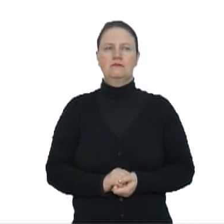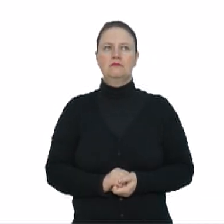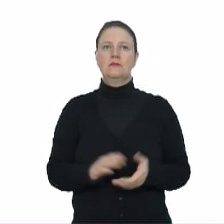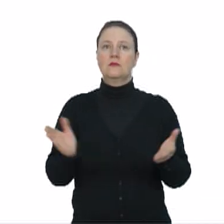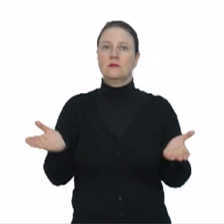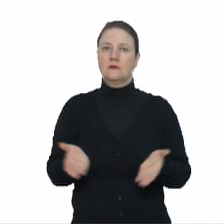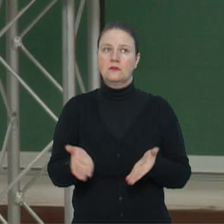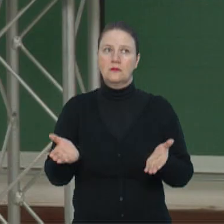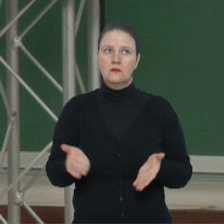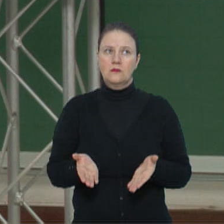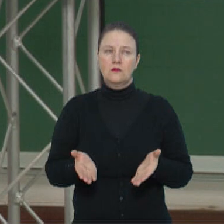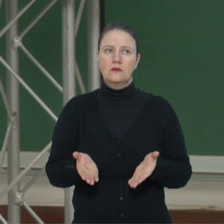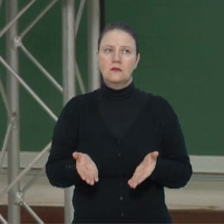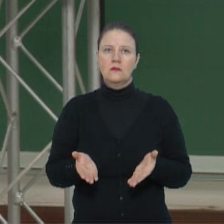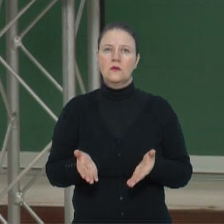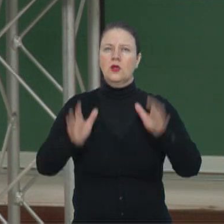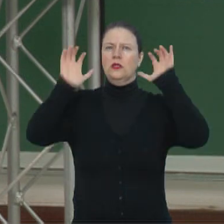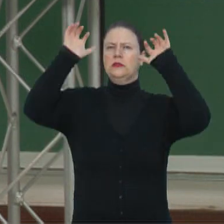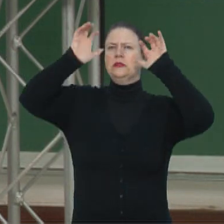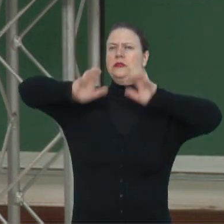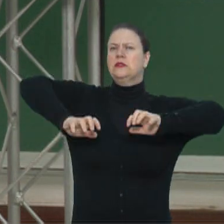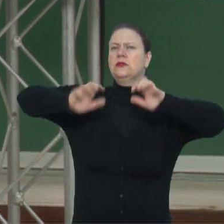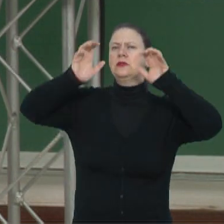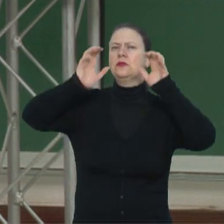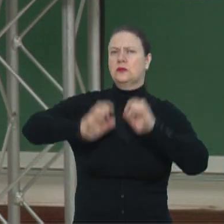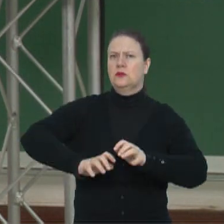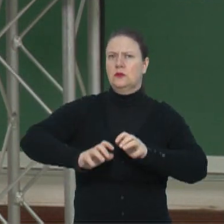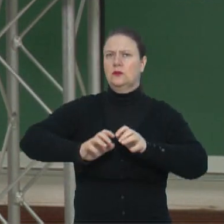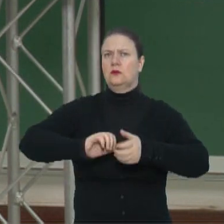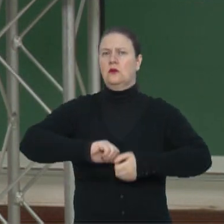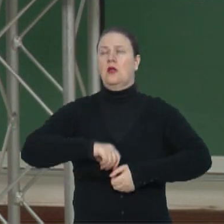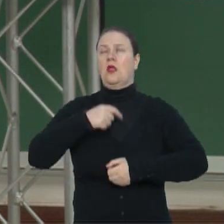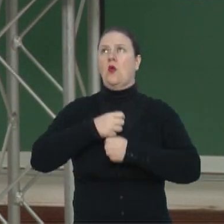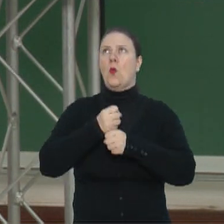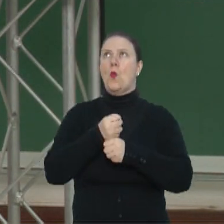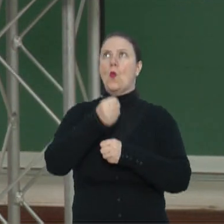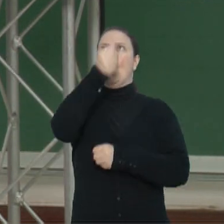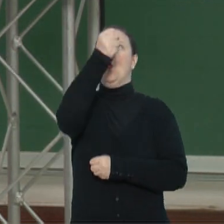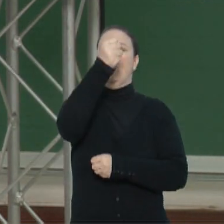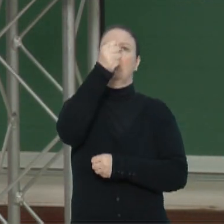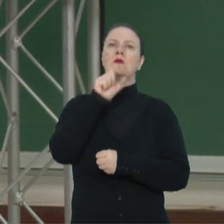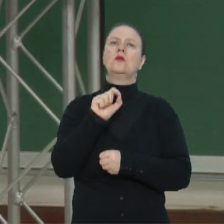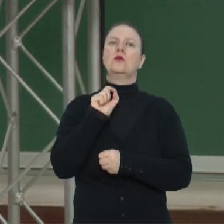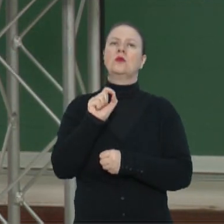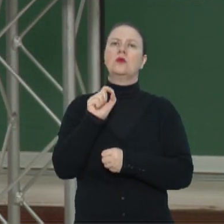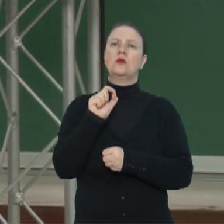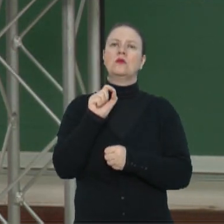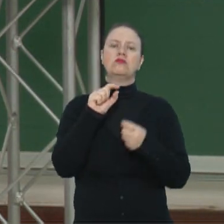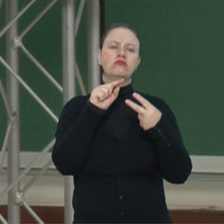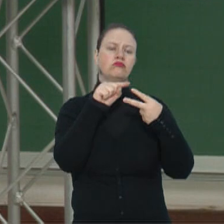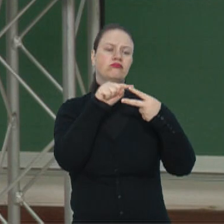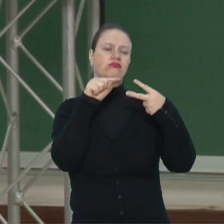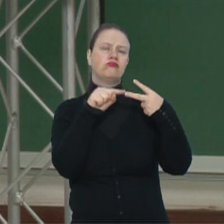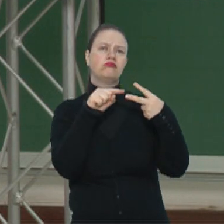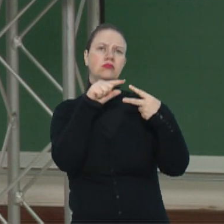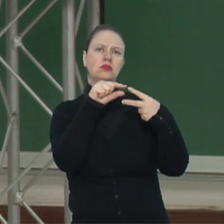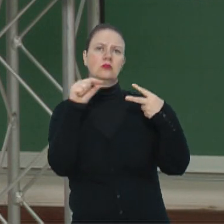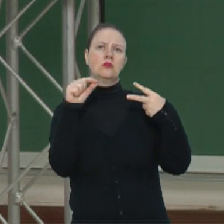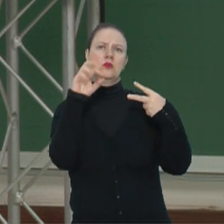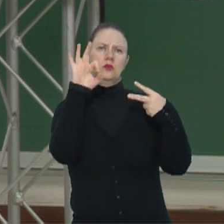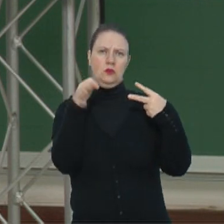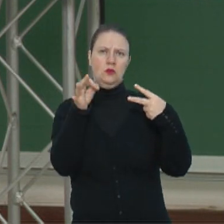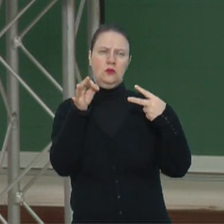nesse caso aqui, ó, estava chovendo. Eu peguei um guarda-chuva. Qual seria a opção melhor para essa